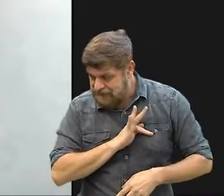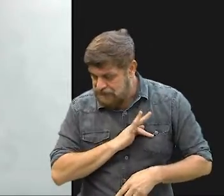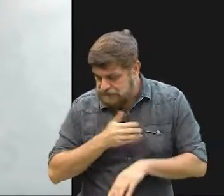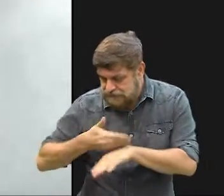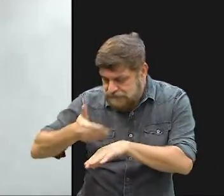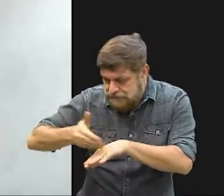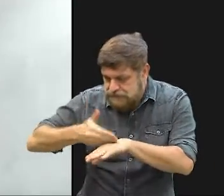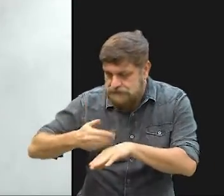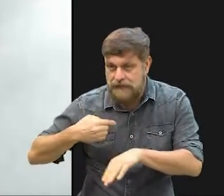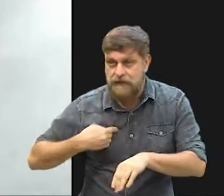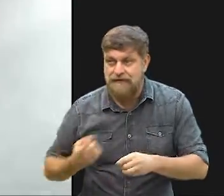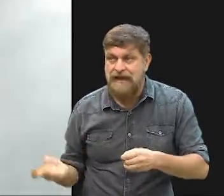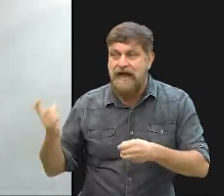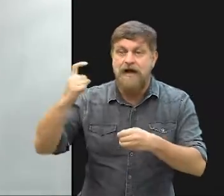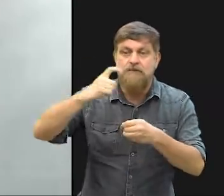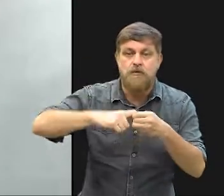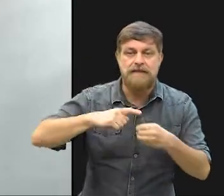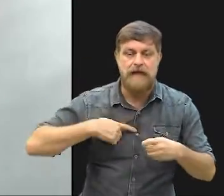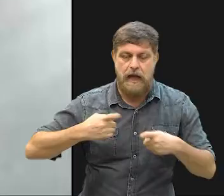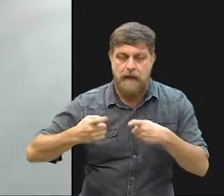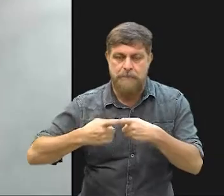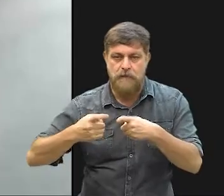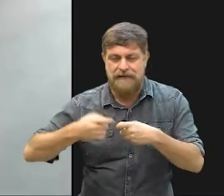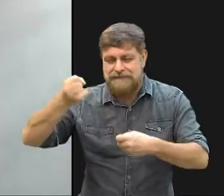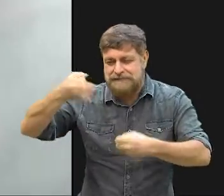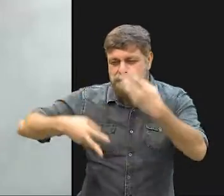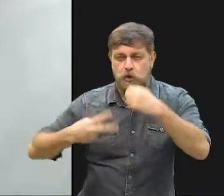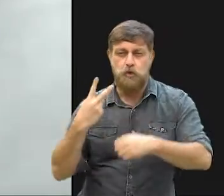estava preocupada em voltar a andar, porque o meu médico, na época, falou